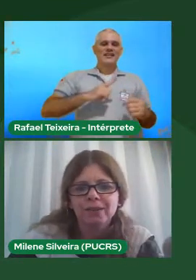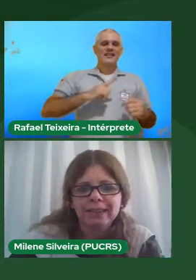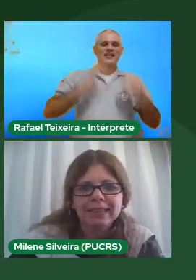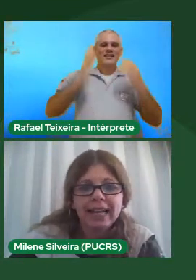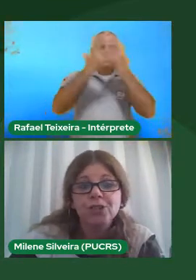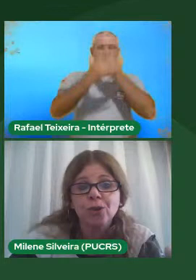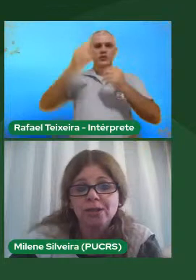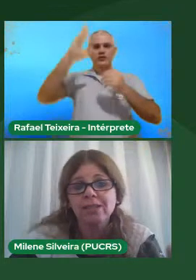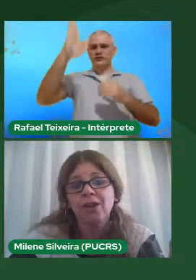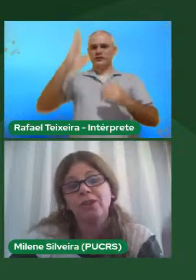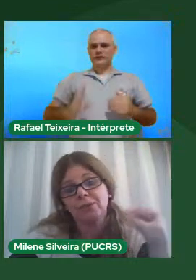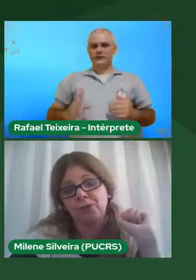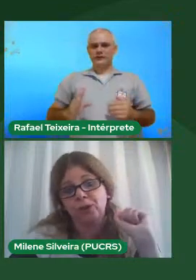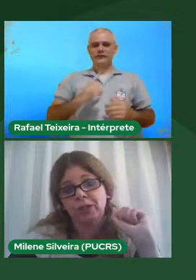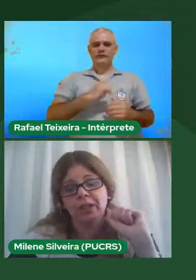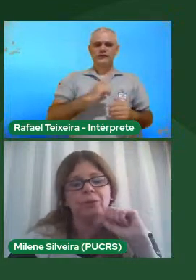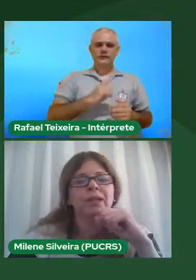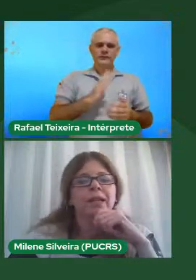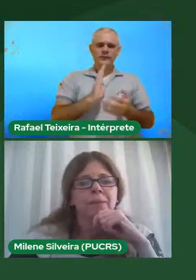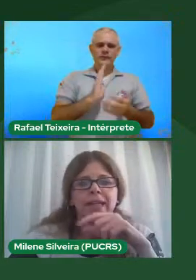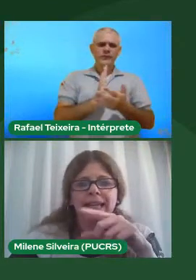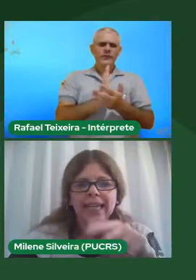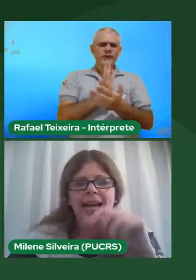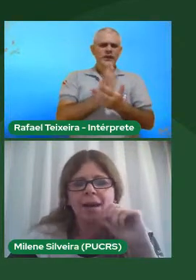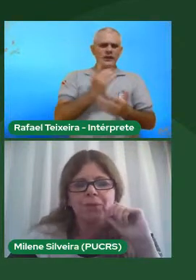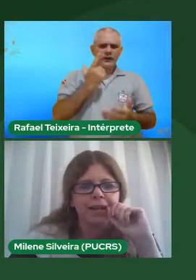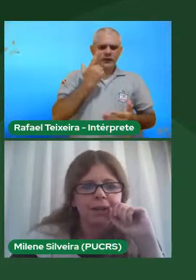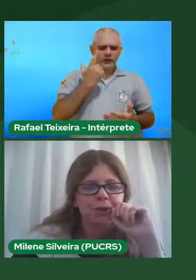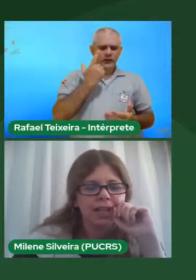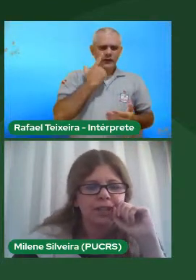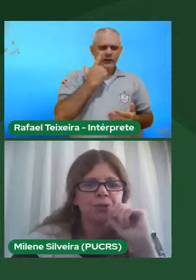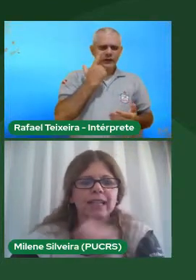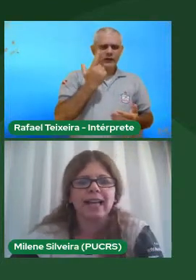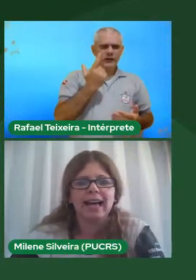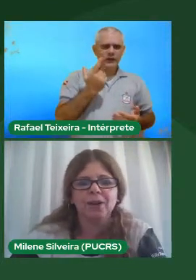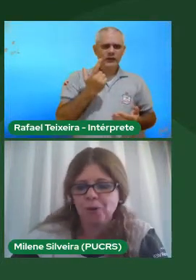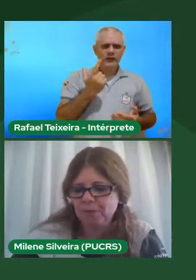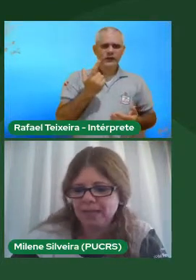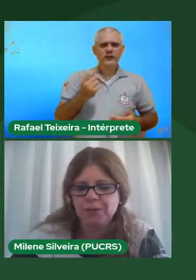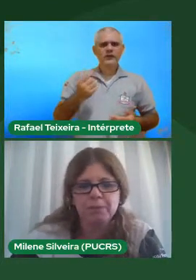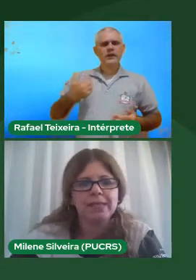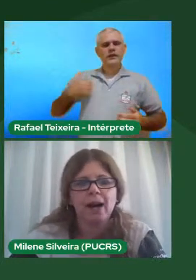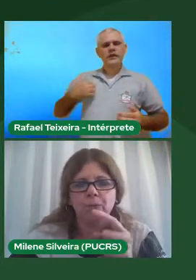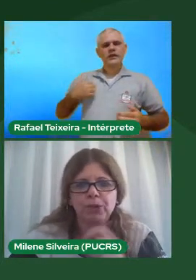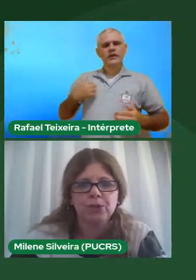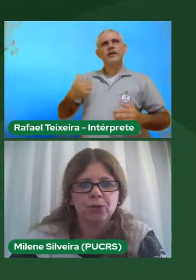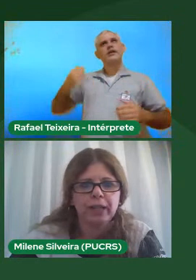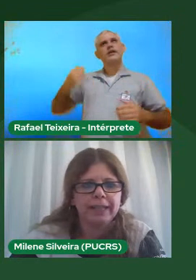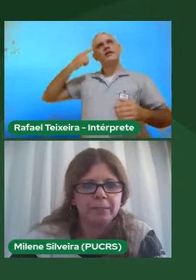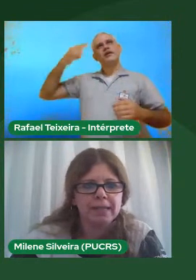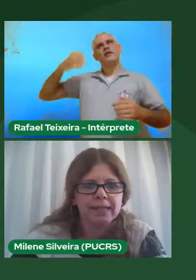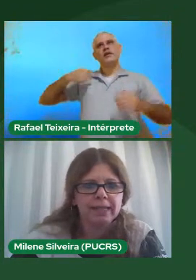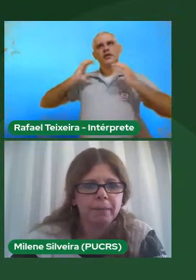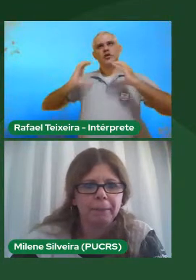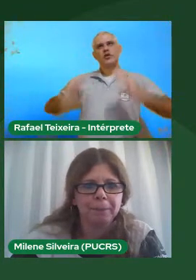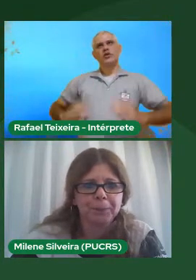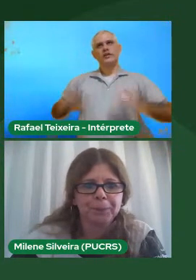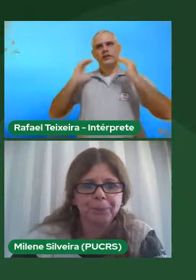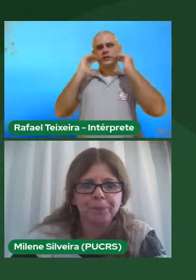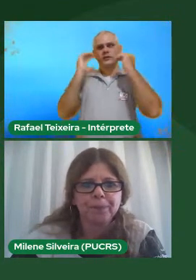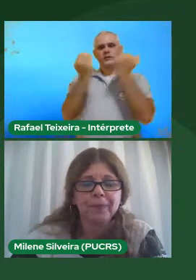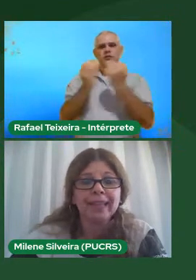que ela está de costas logo na foto que eu peguei. Na época eu era coordenadora da comissão especial, por isso que eu estou aí na mesinha